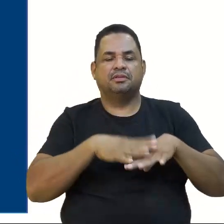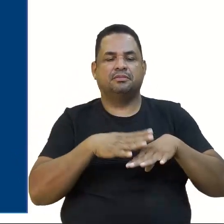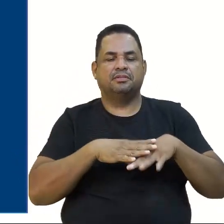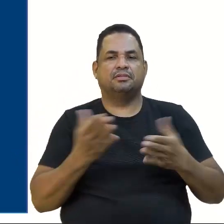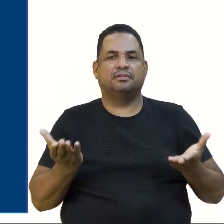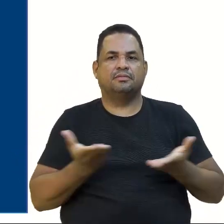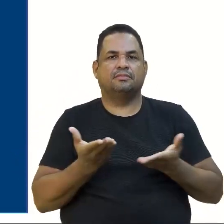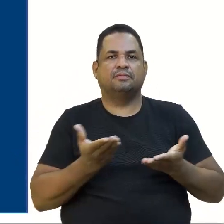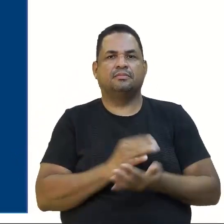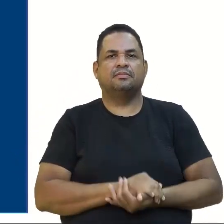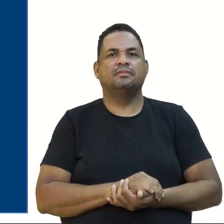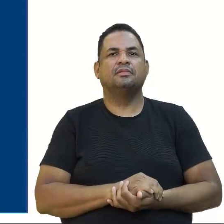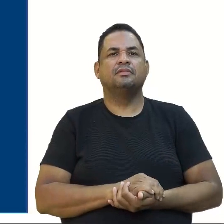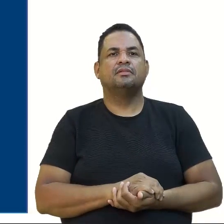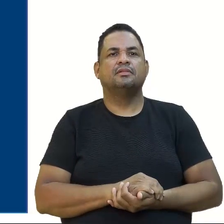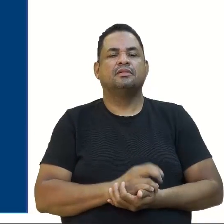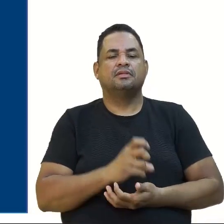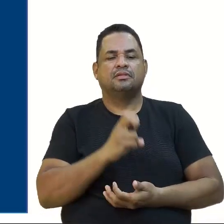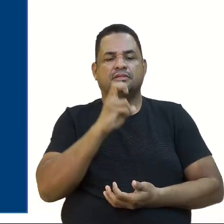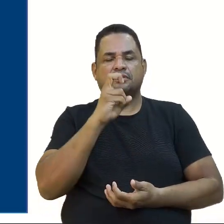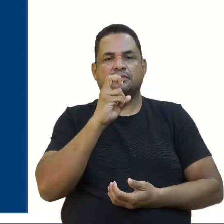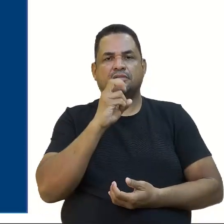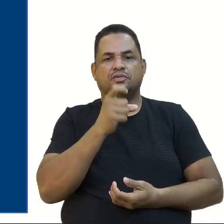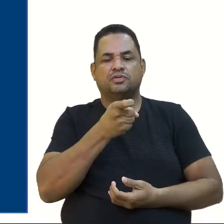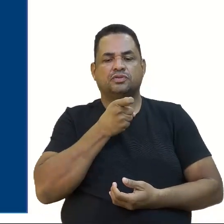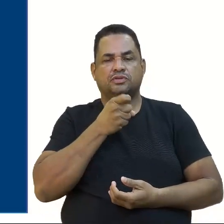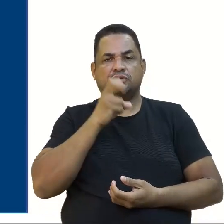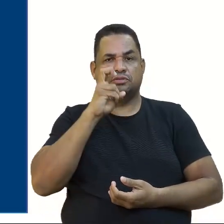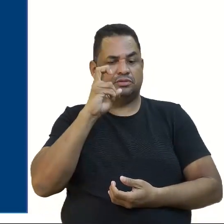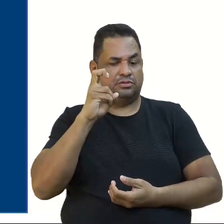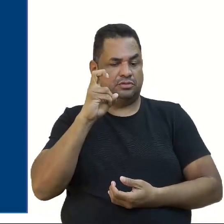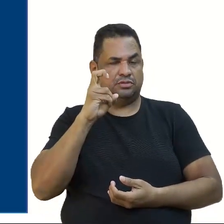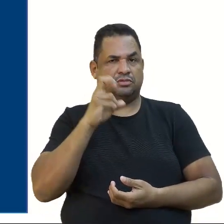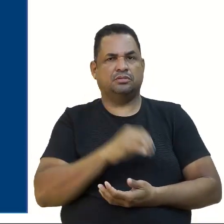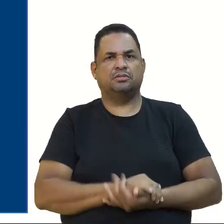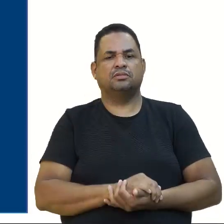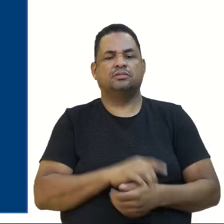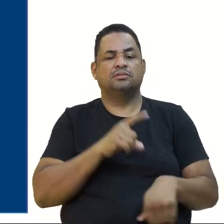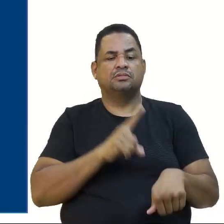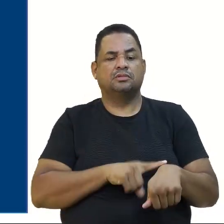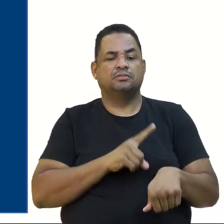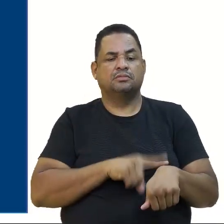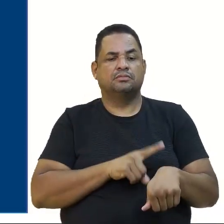X vale 5. E aí? Tempo.